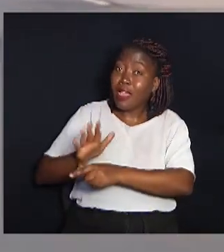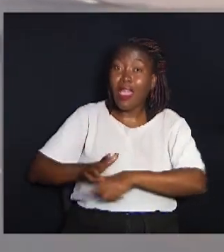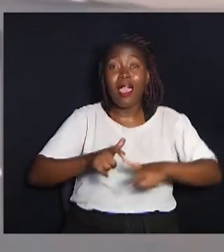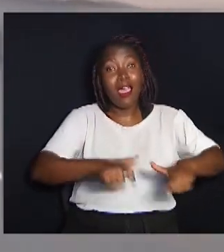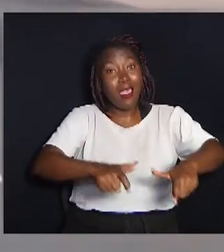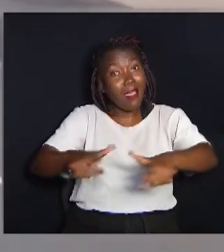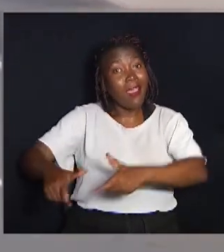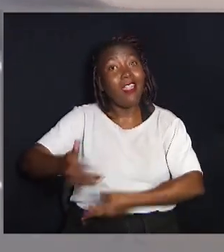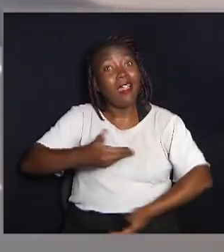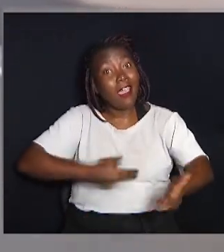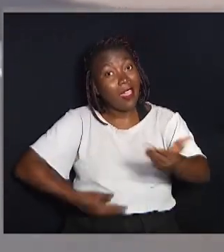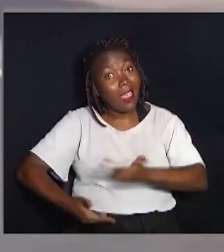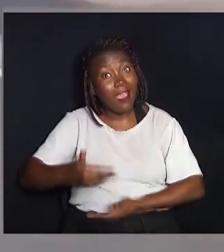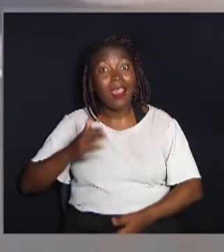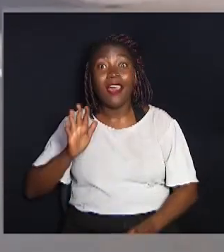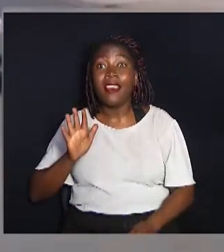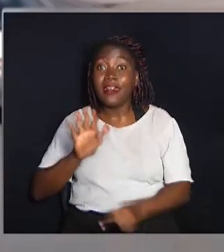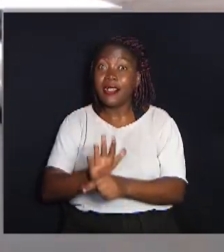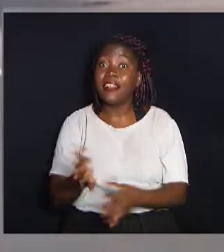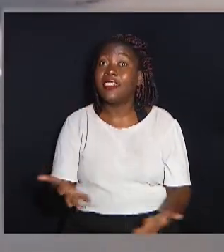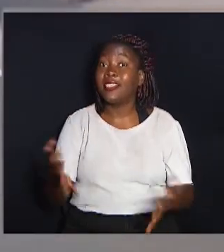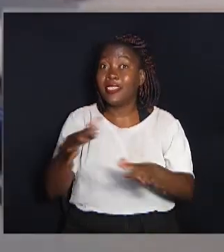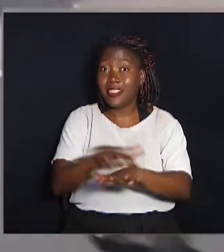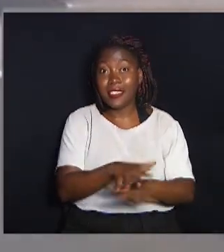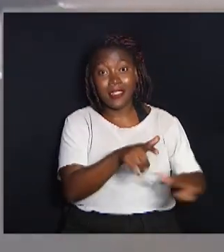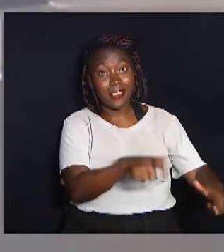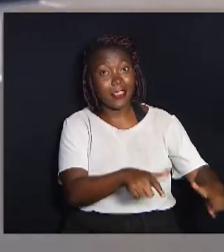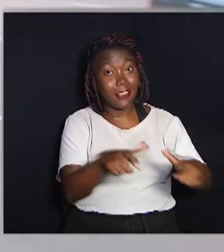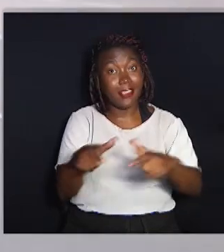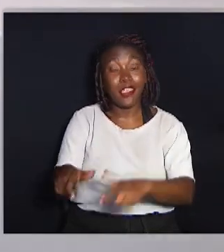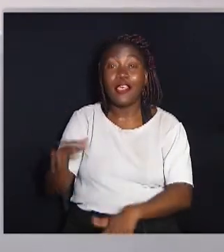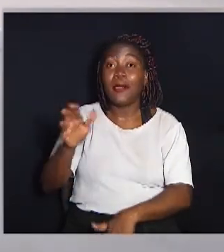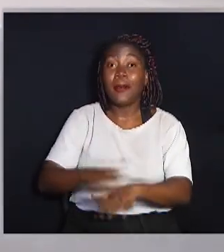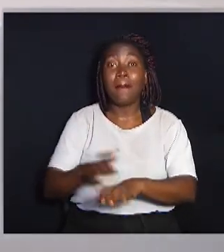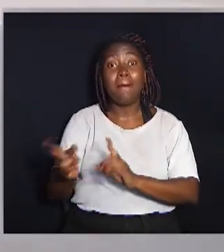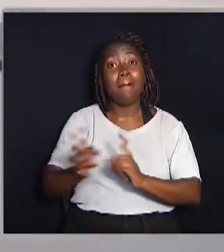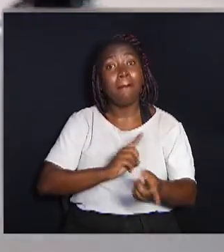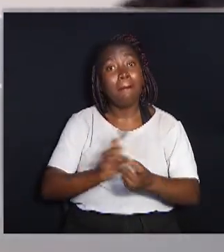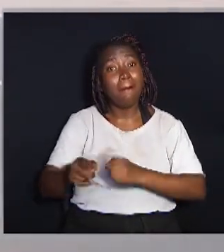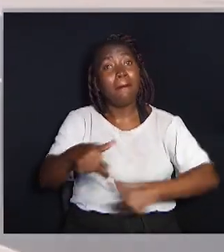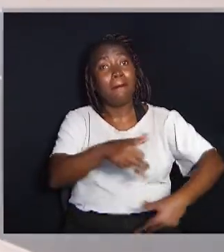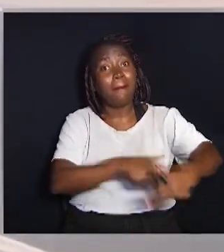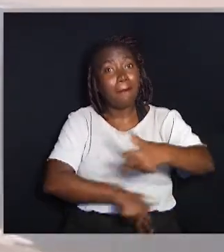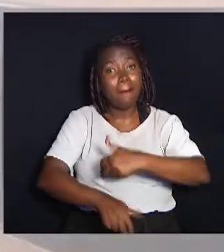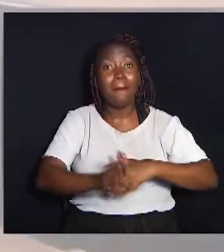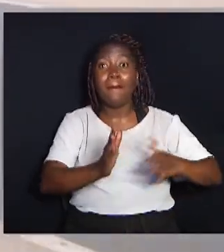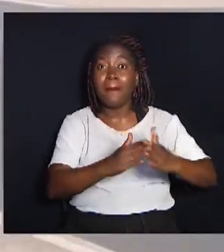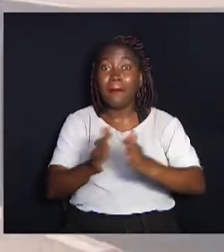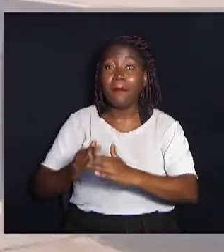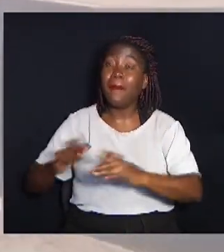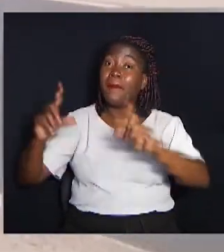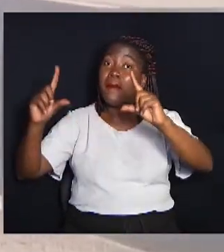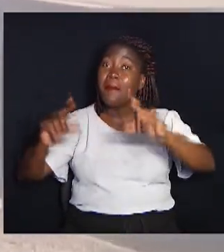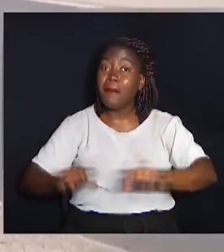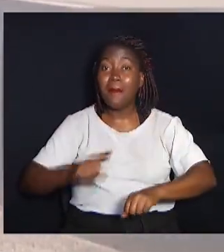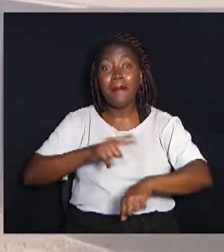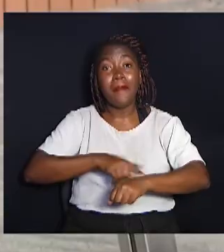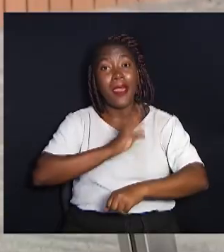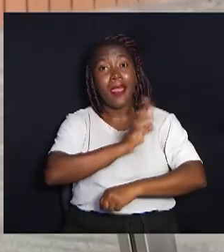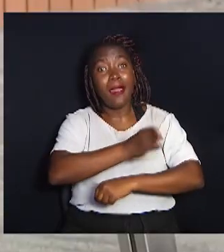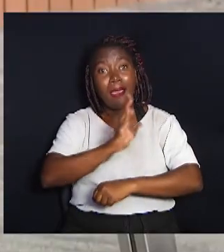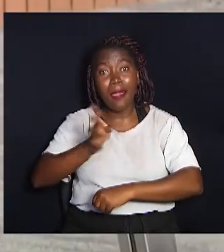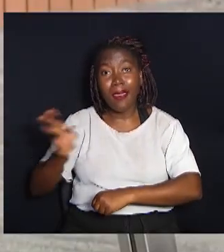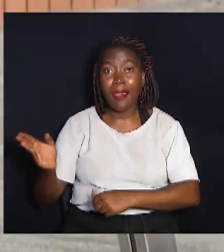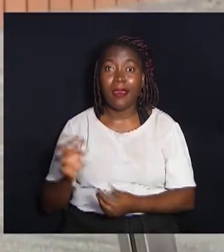envolvidas, proporcionando a integração desses locais e mais mobilidade para os moradores, reduzindo o tempo de deslocamento dos